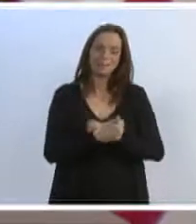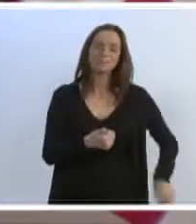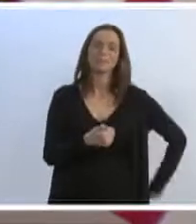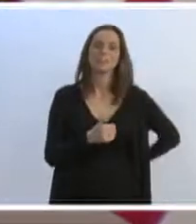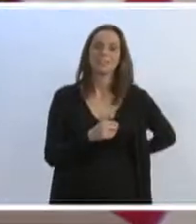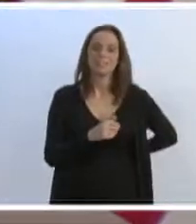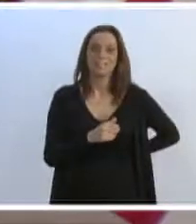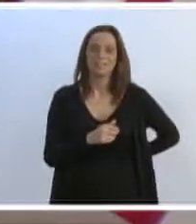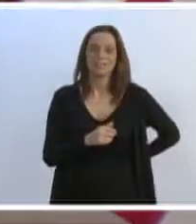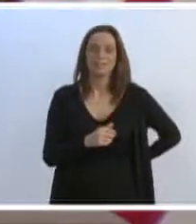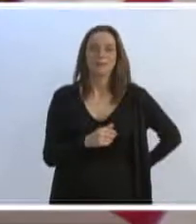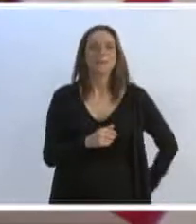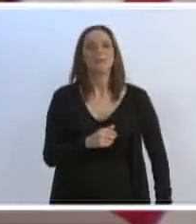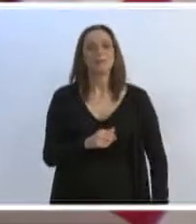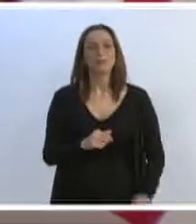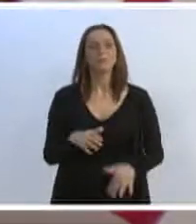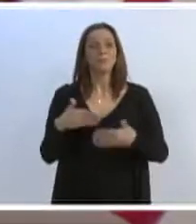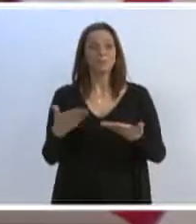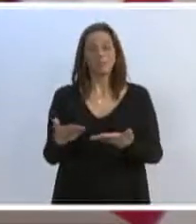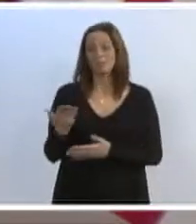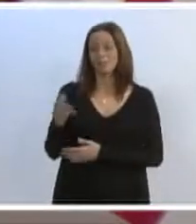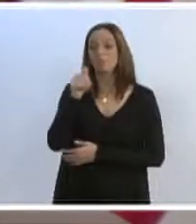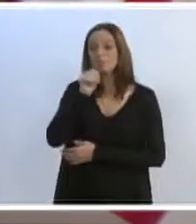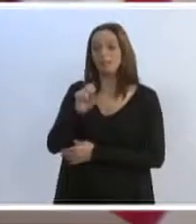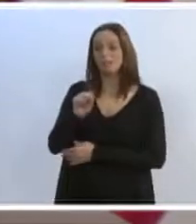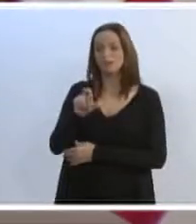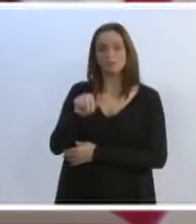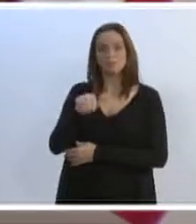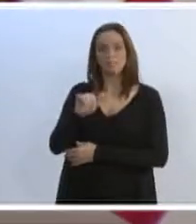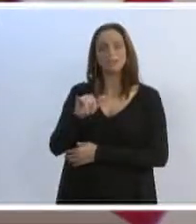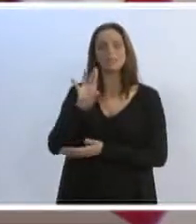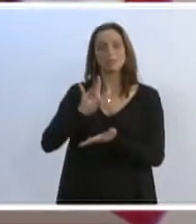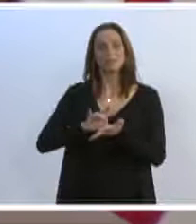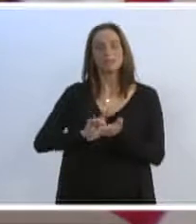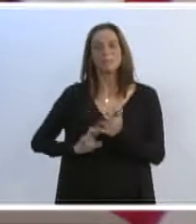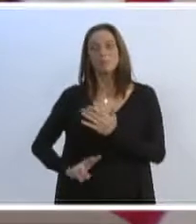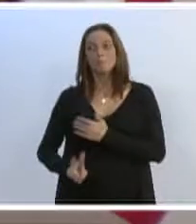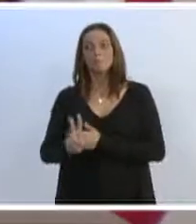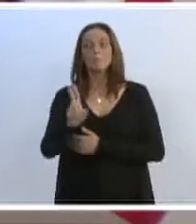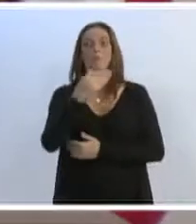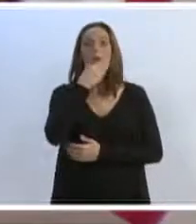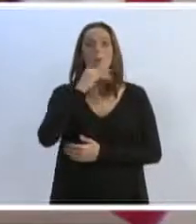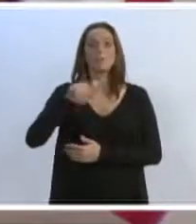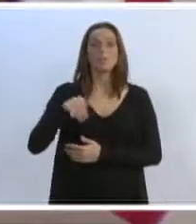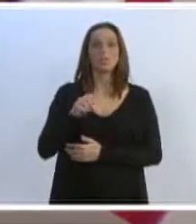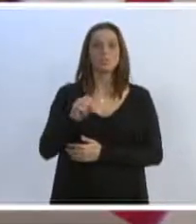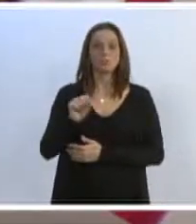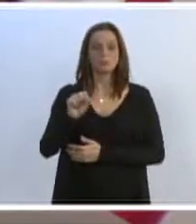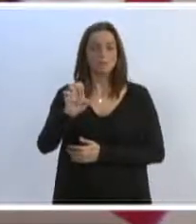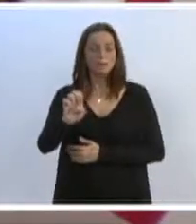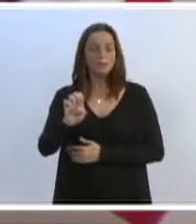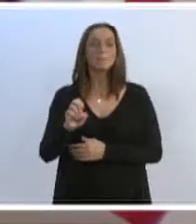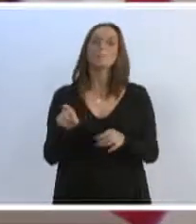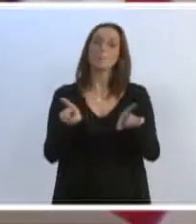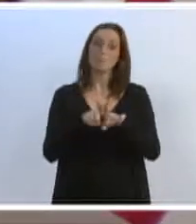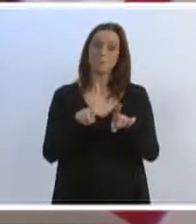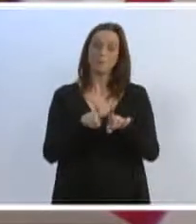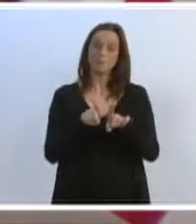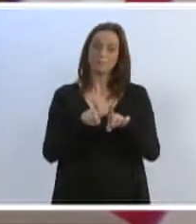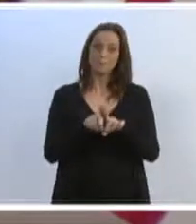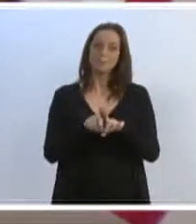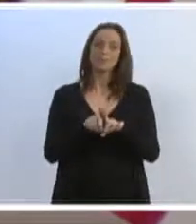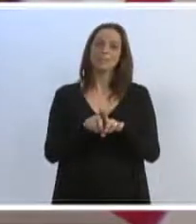muitos projetos foram modificados. Agora ouço dizer que a estrada de ferro de Santa Catarina,